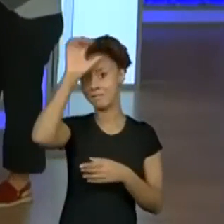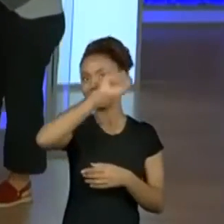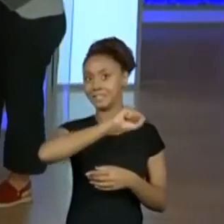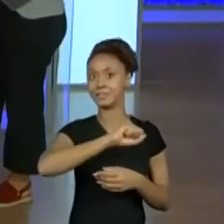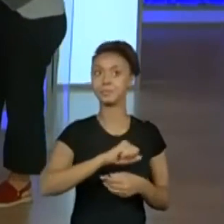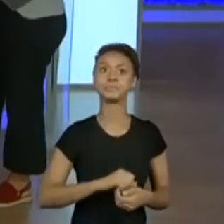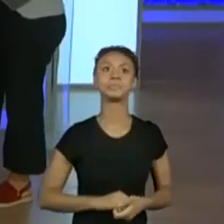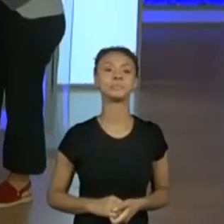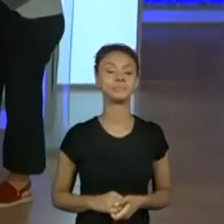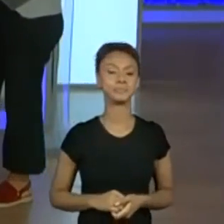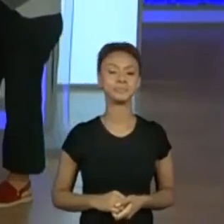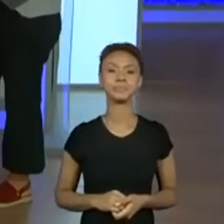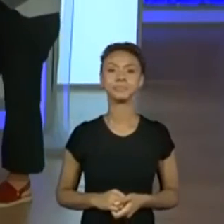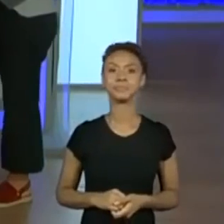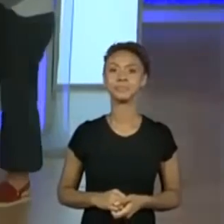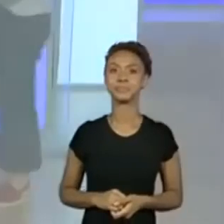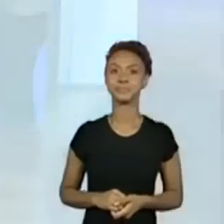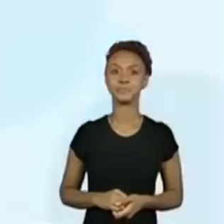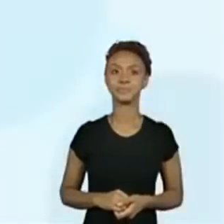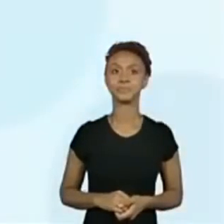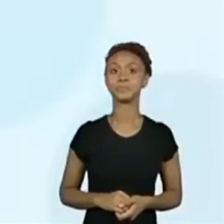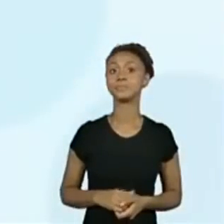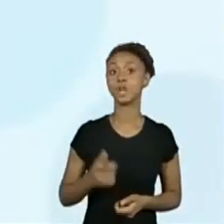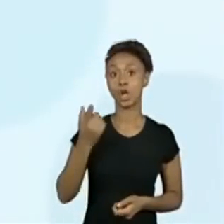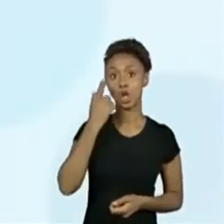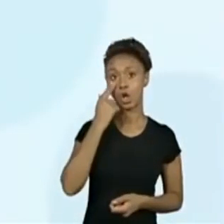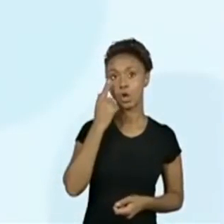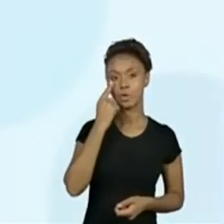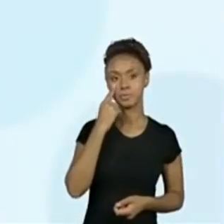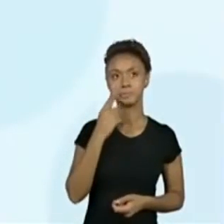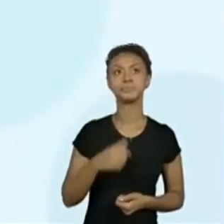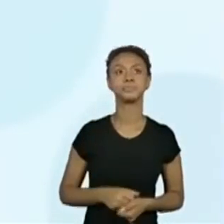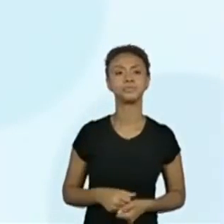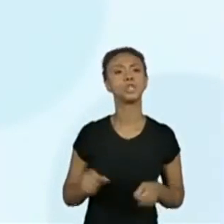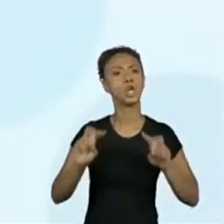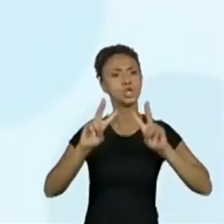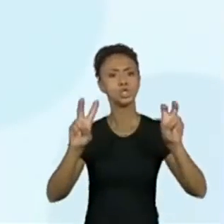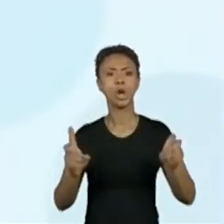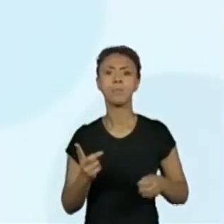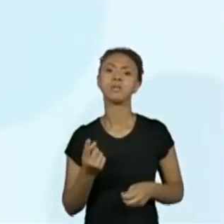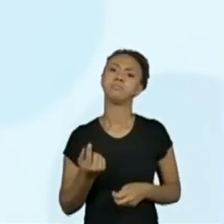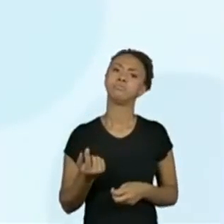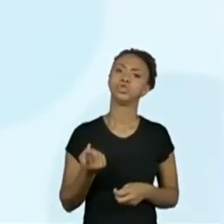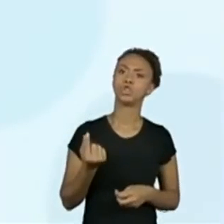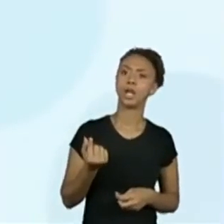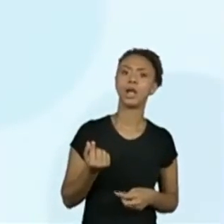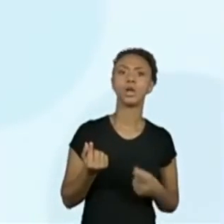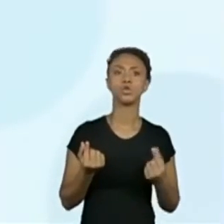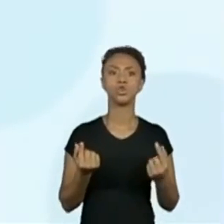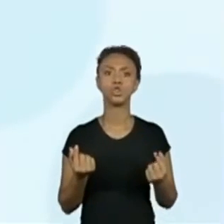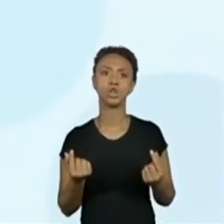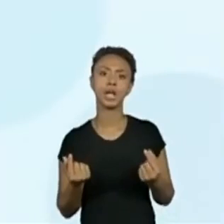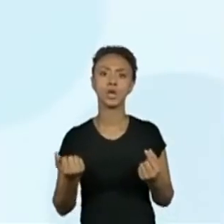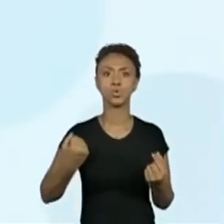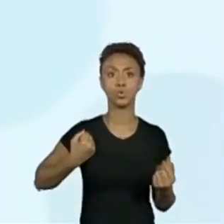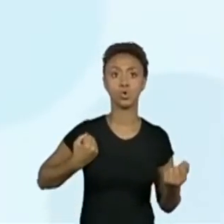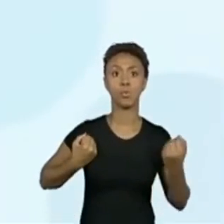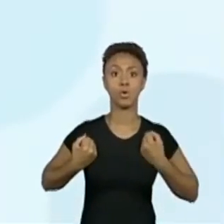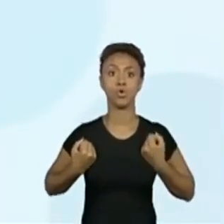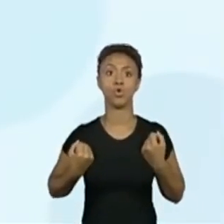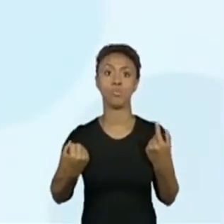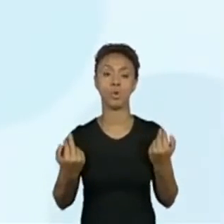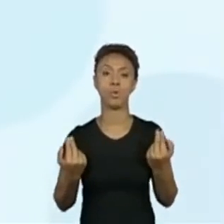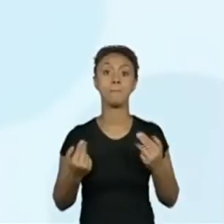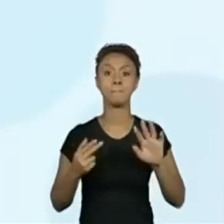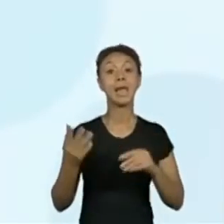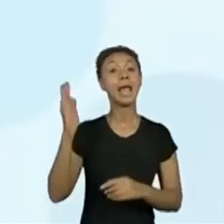para a próxima tela. Olha só, falando ainda de equivalência de valores, faz de conta que essas duas pessoas aí estão